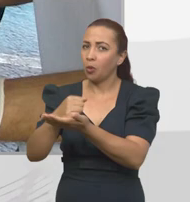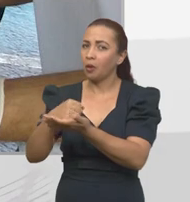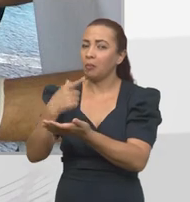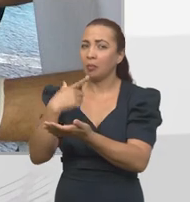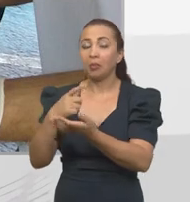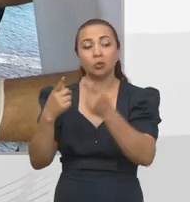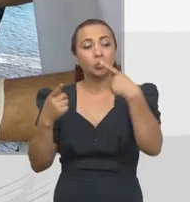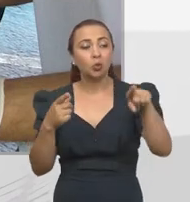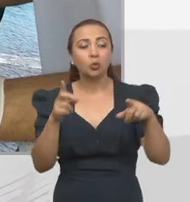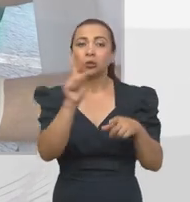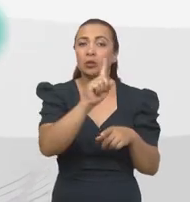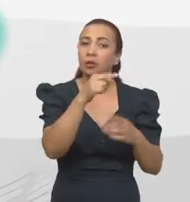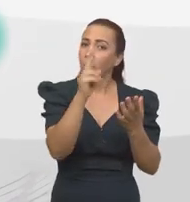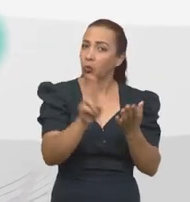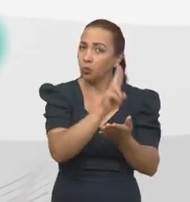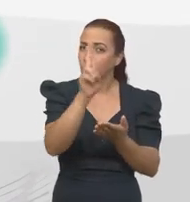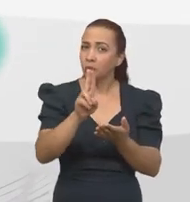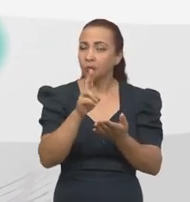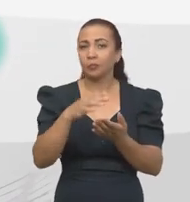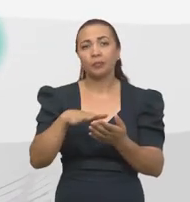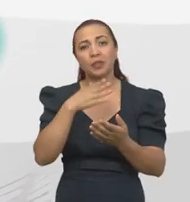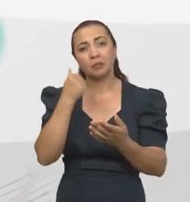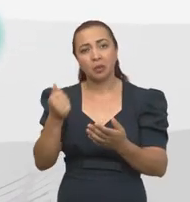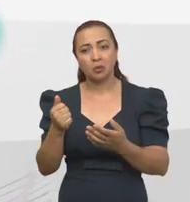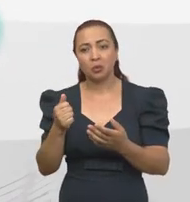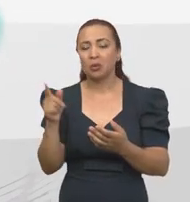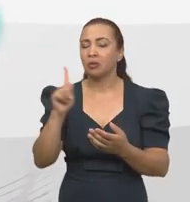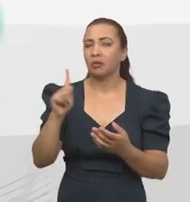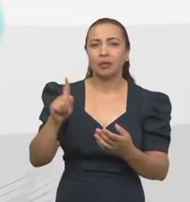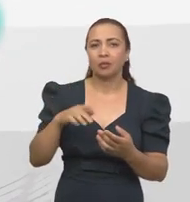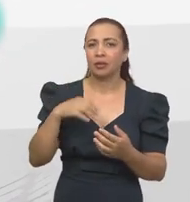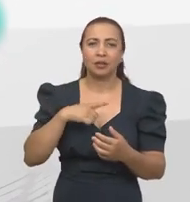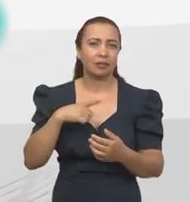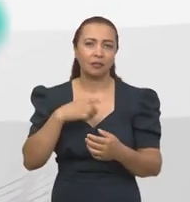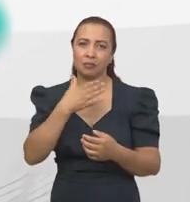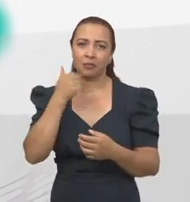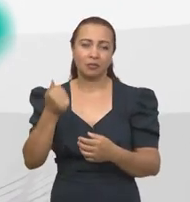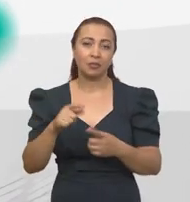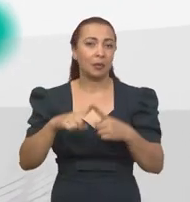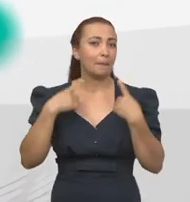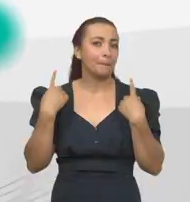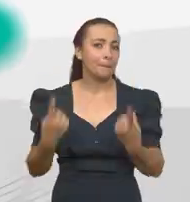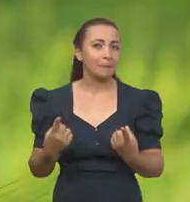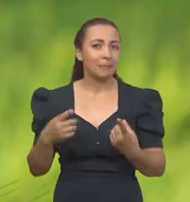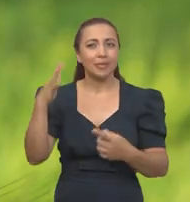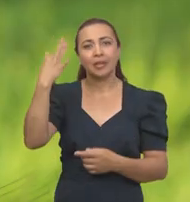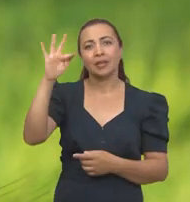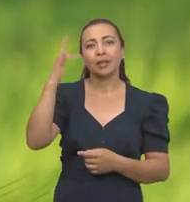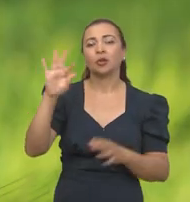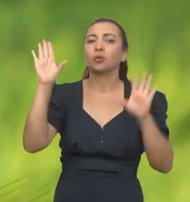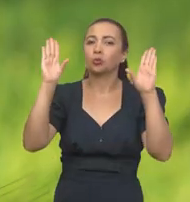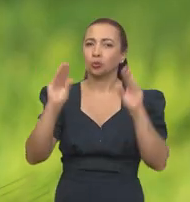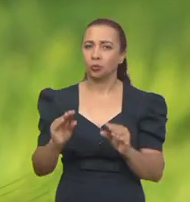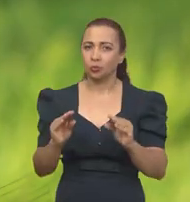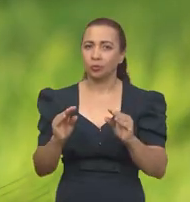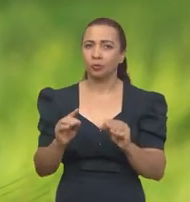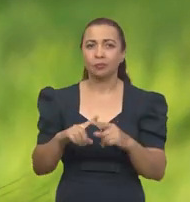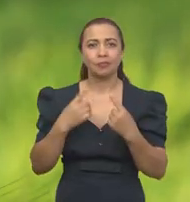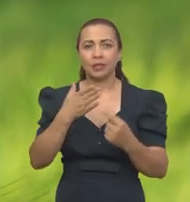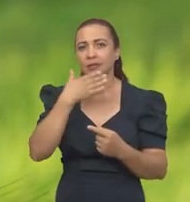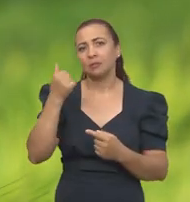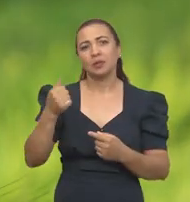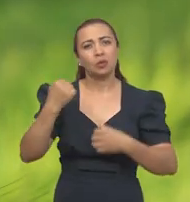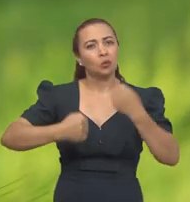utilizou o somatório para ver se melhorava performance nesse caso nós vimos que não houve melhora da performance porém a dor até reduziu